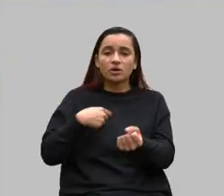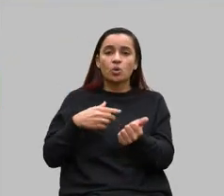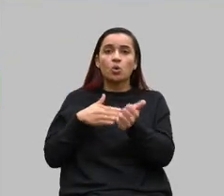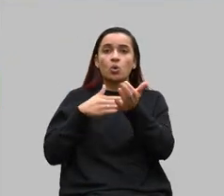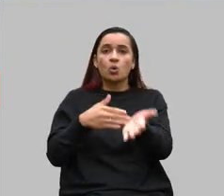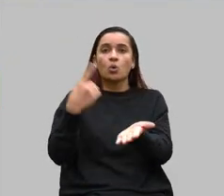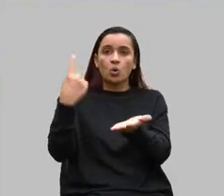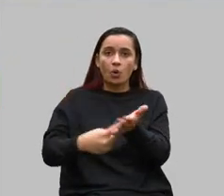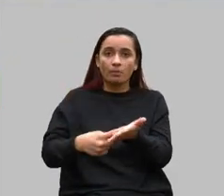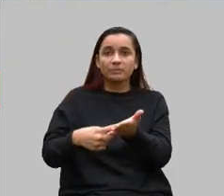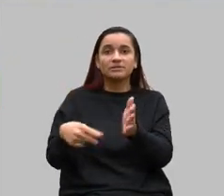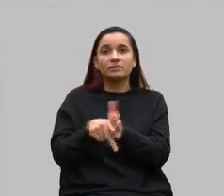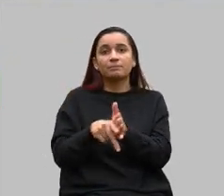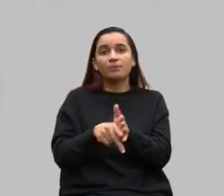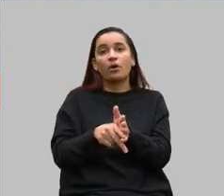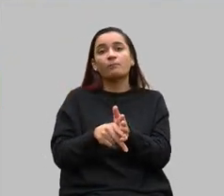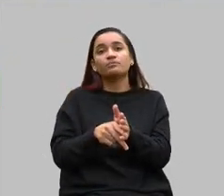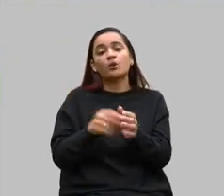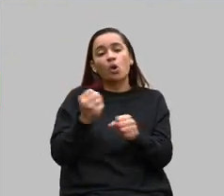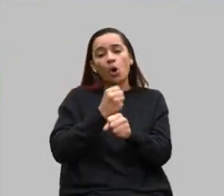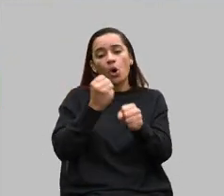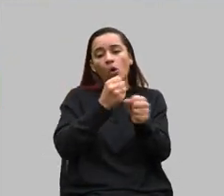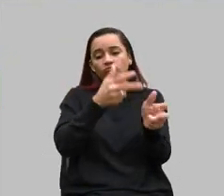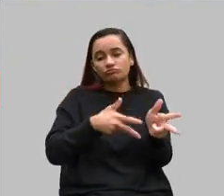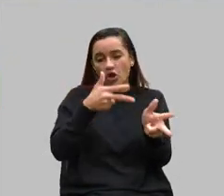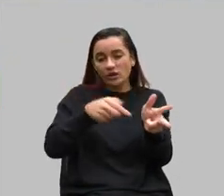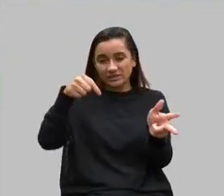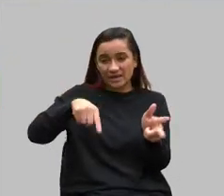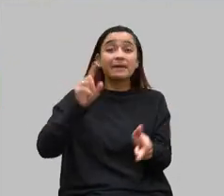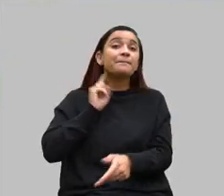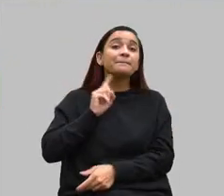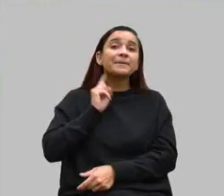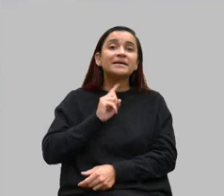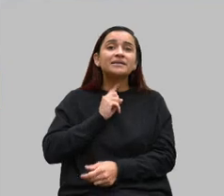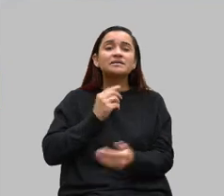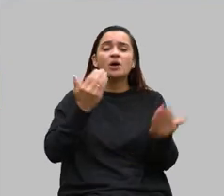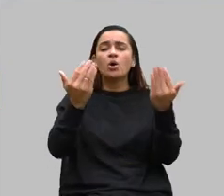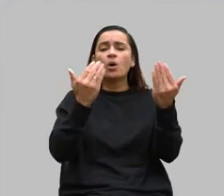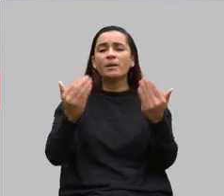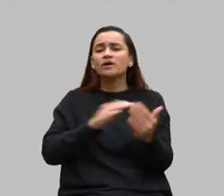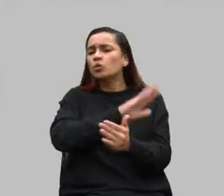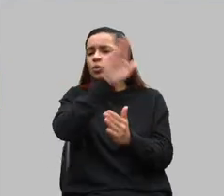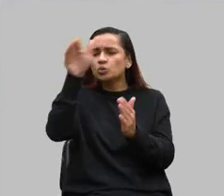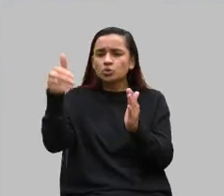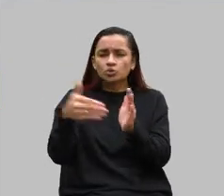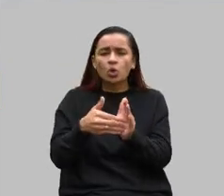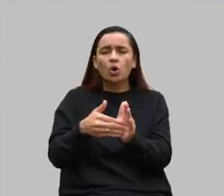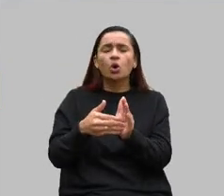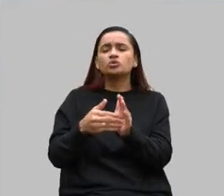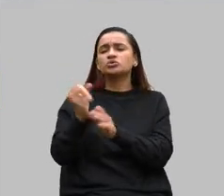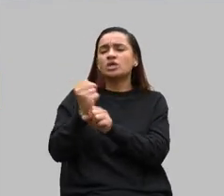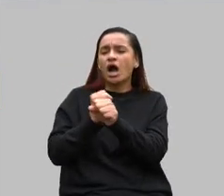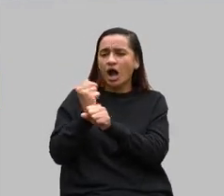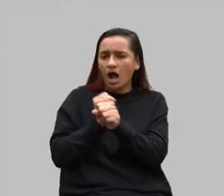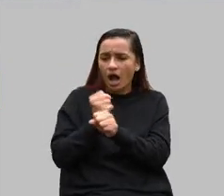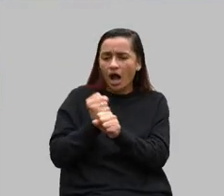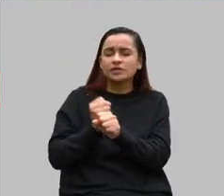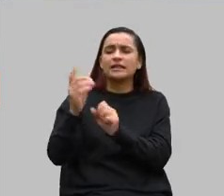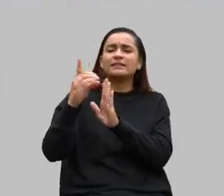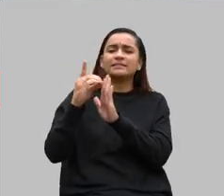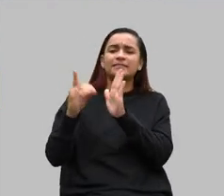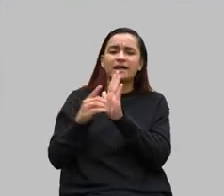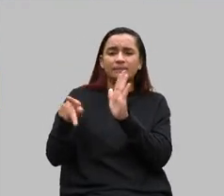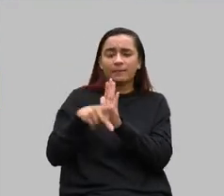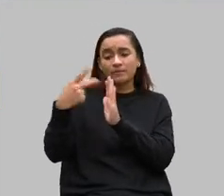obras ferroviárias em Minas Gerais em compensação a todas essas décadas né de anos de uso aqui em